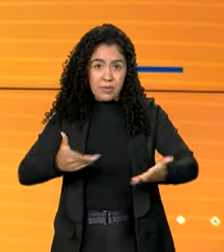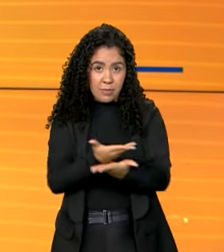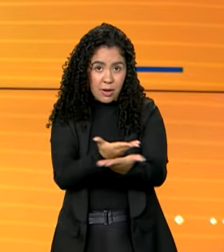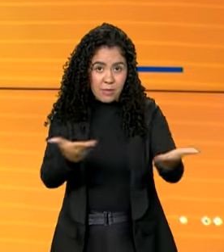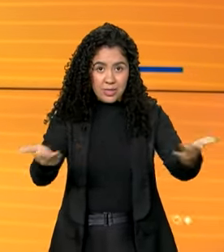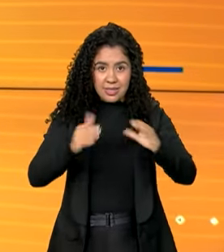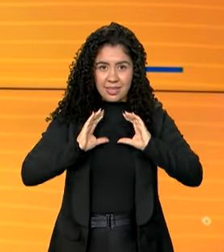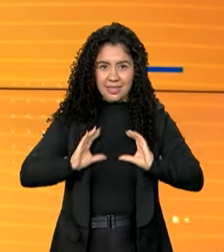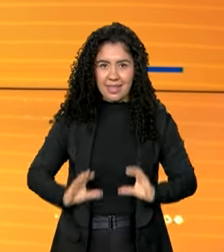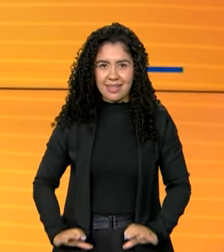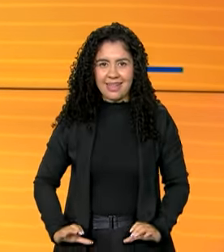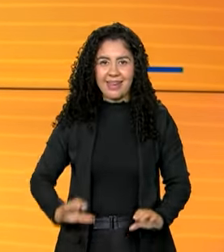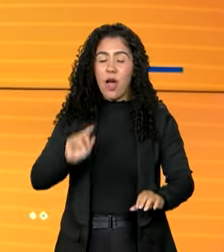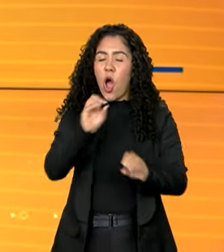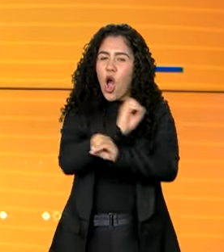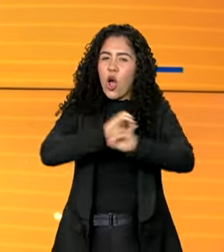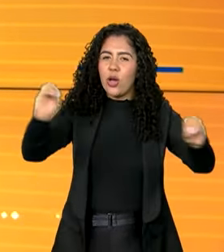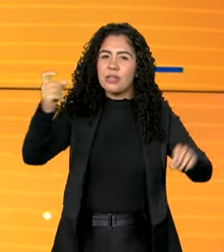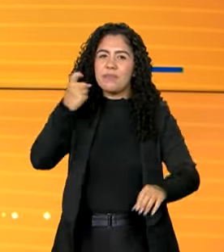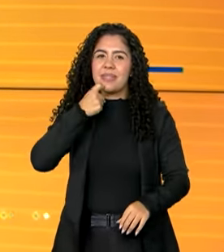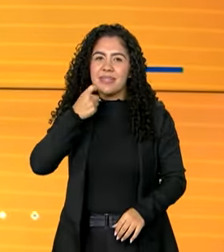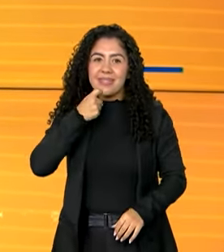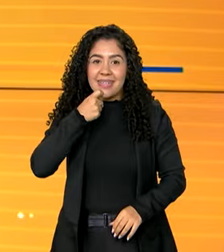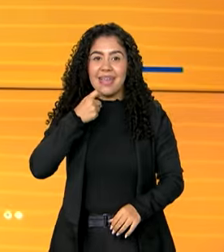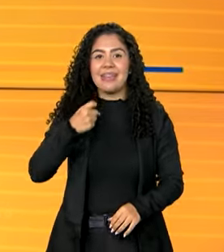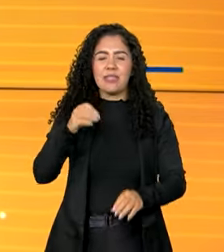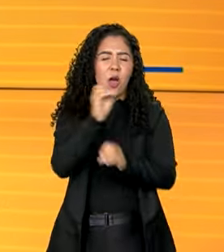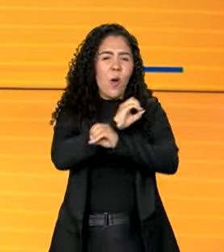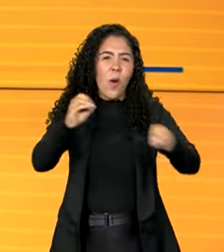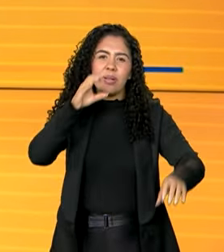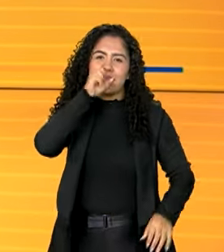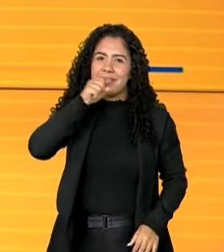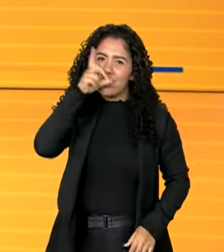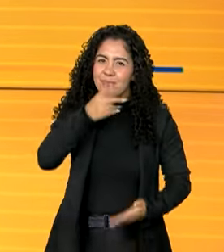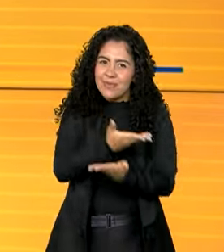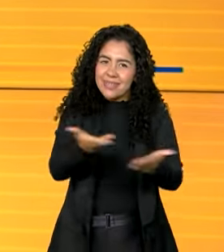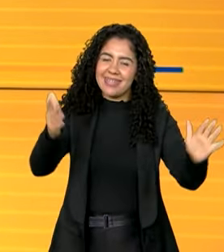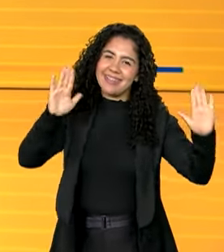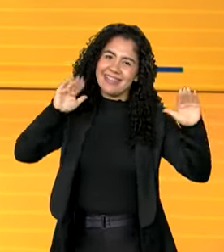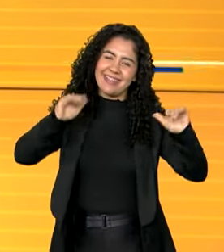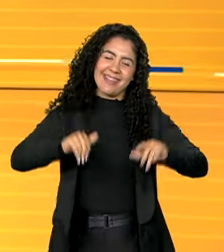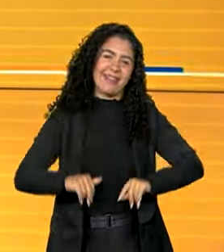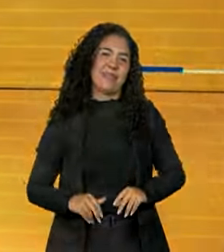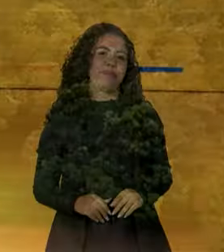você, cidadão. Uma ótima sexta-feira, um ótimo fim de semana. Tchau! Tchau!